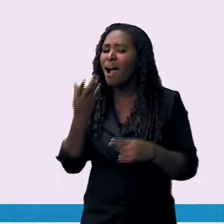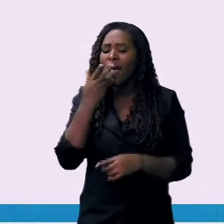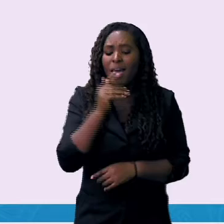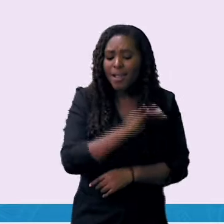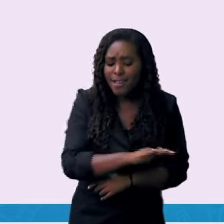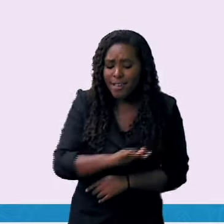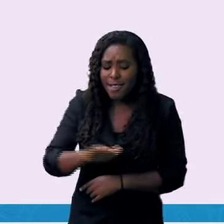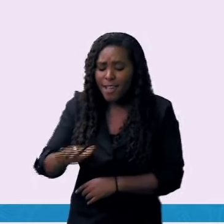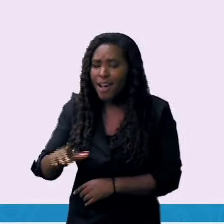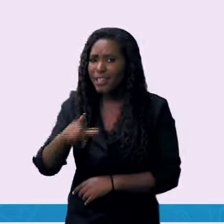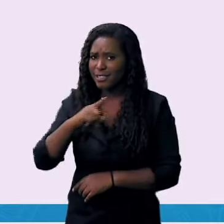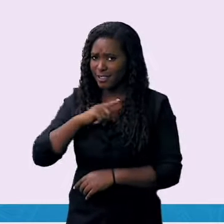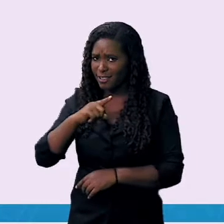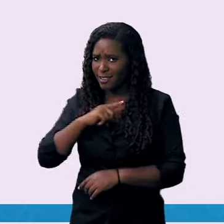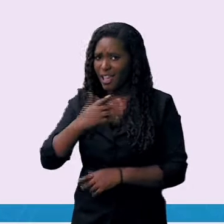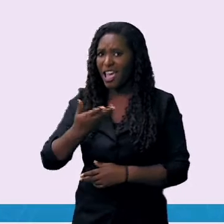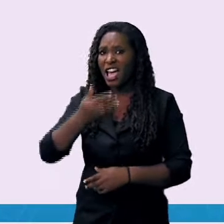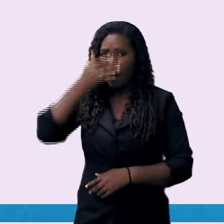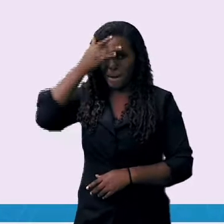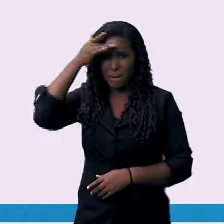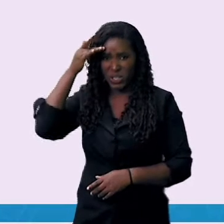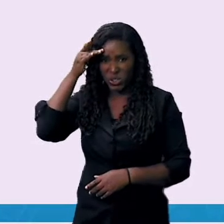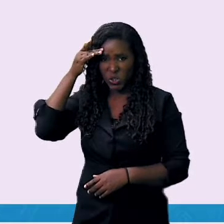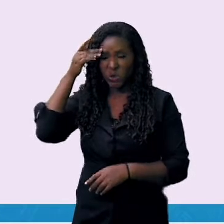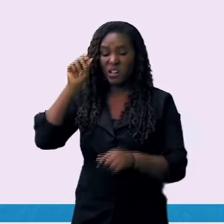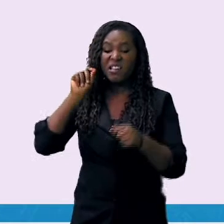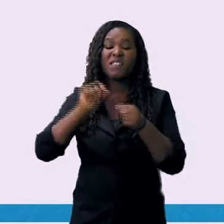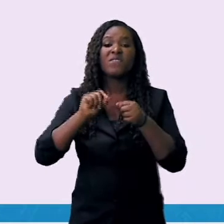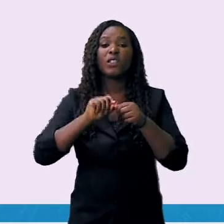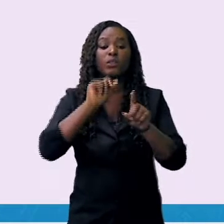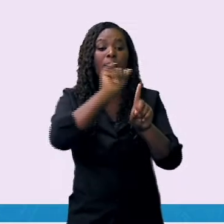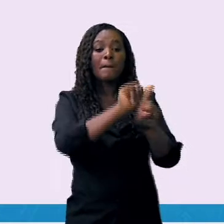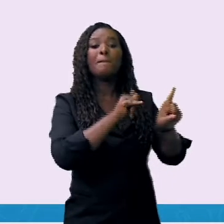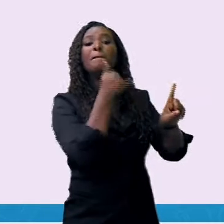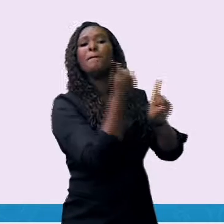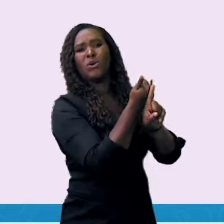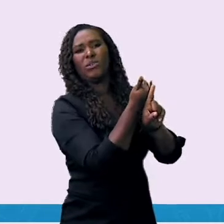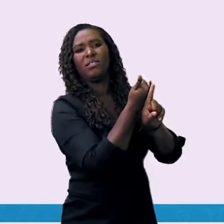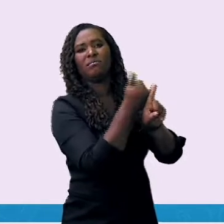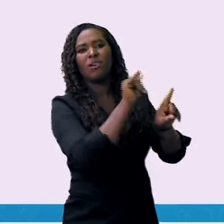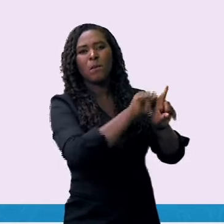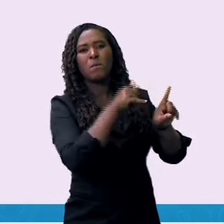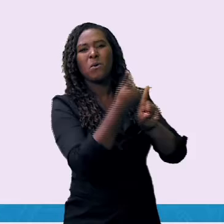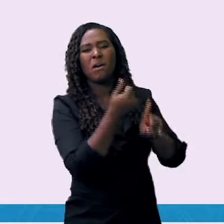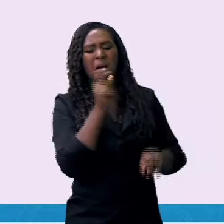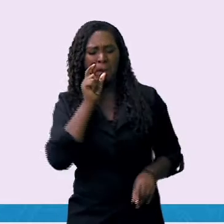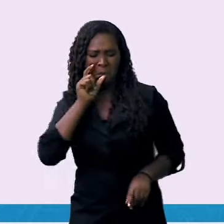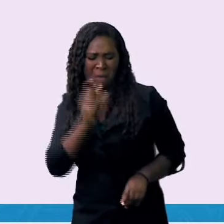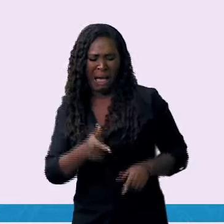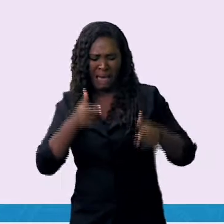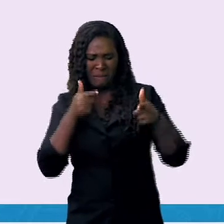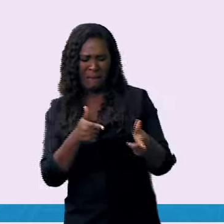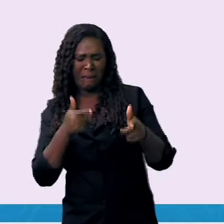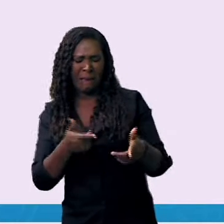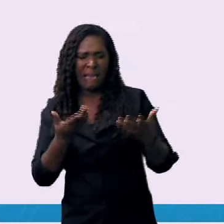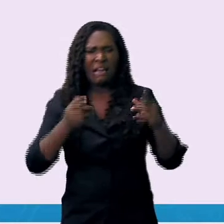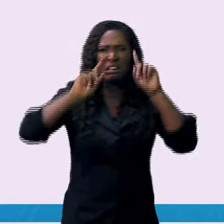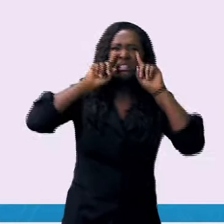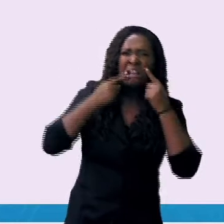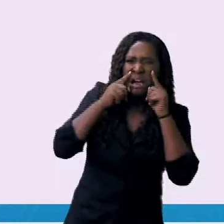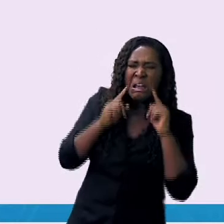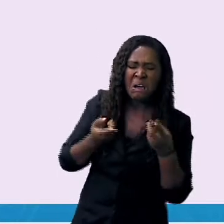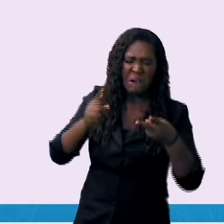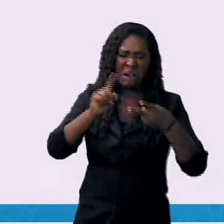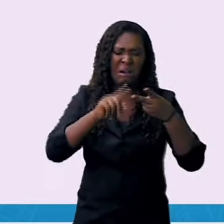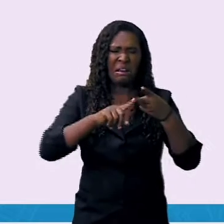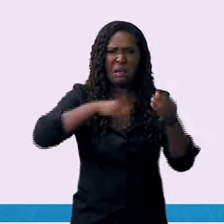gorda, hiperativo, chata, burro, gritona, birrento, chorona, preguiçosa,